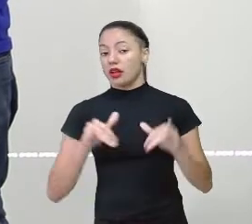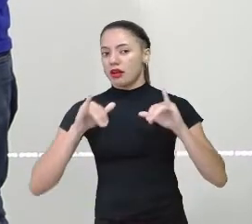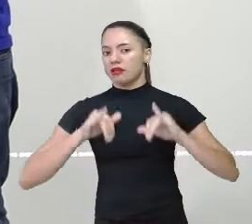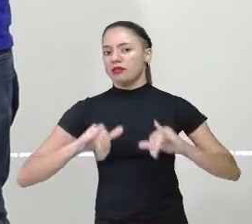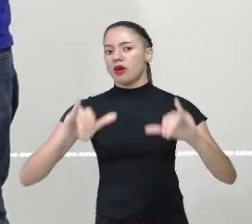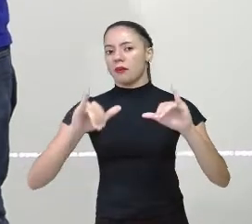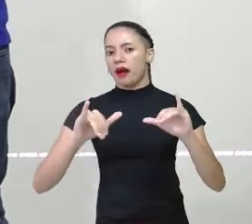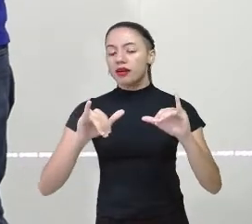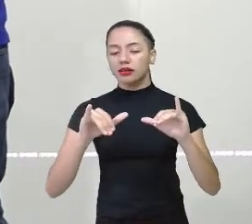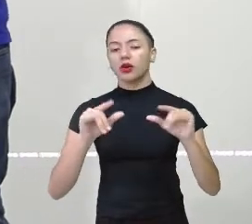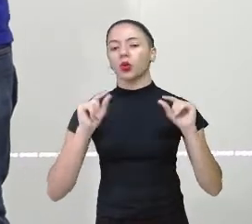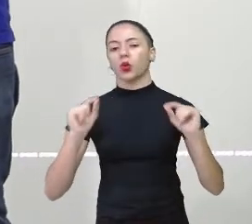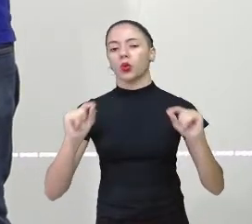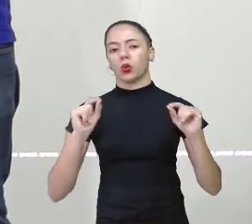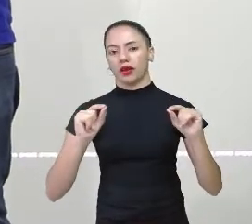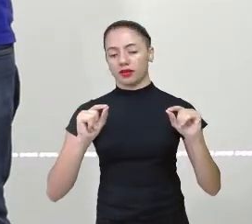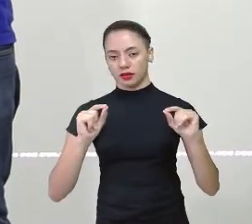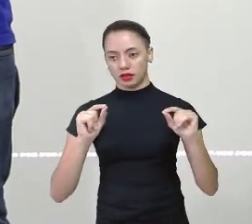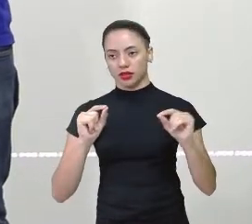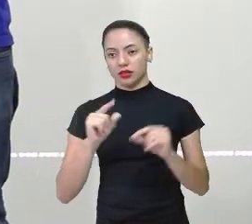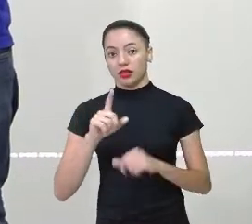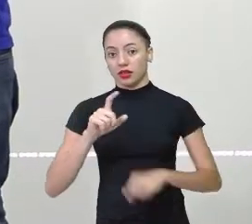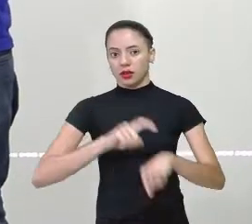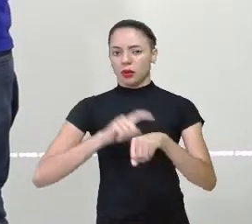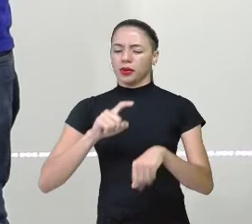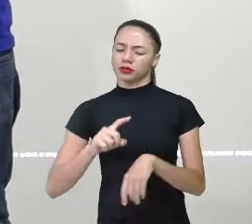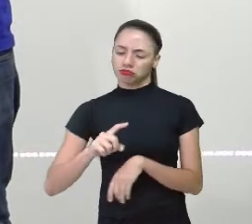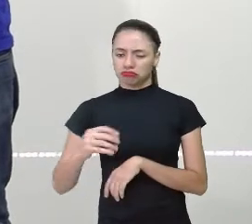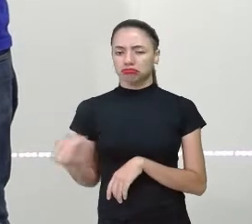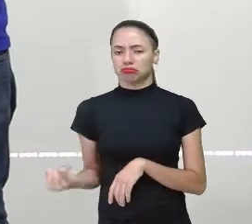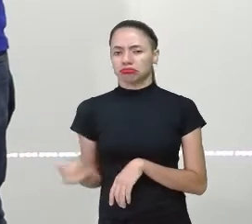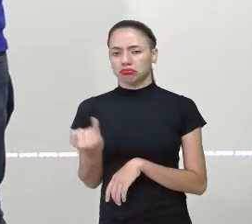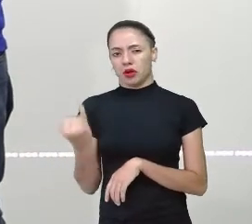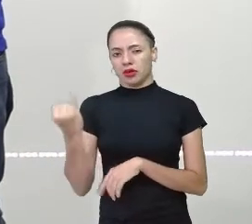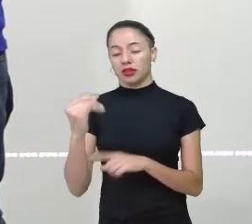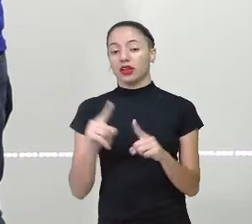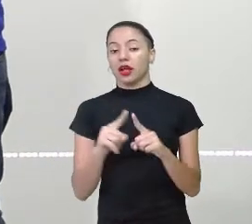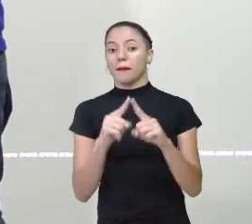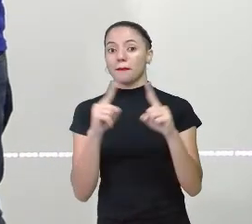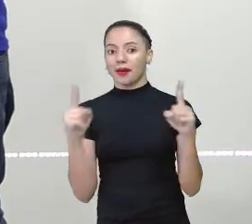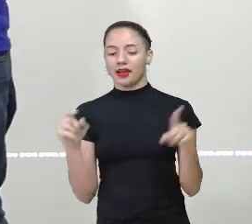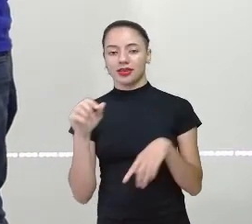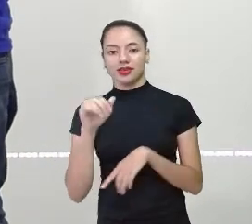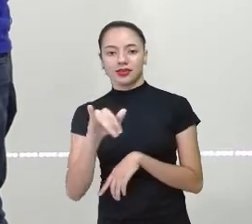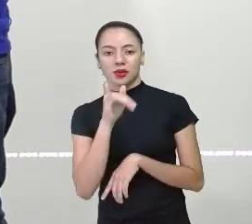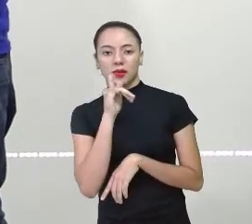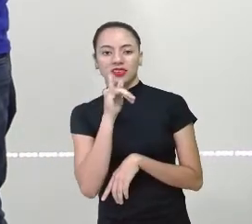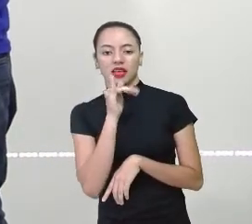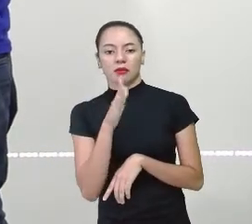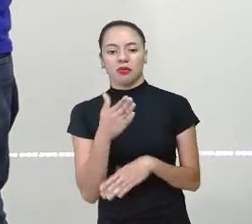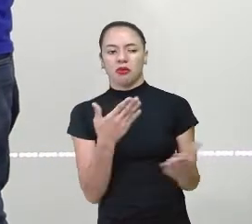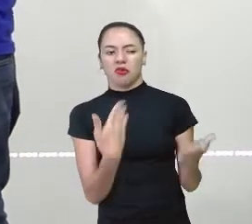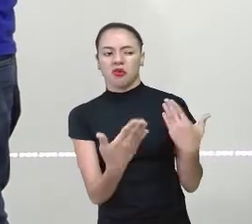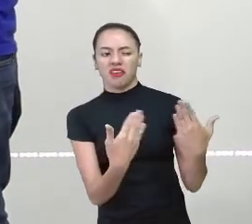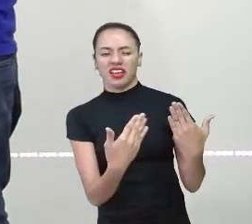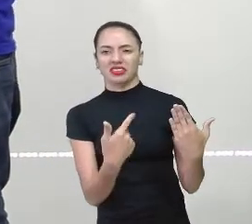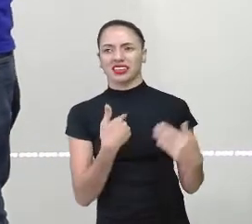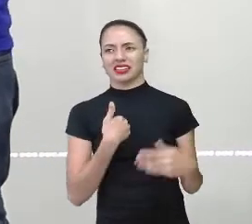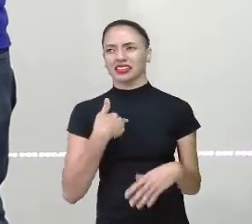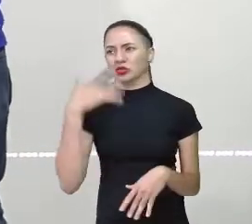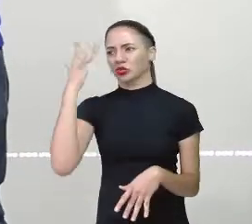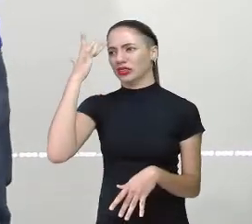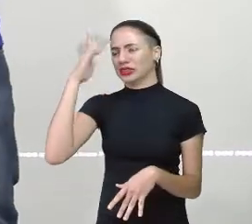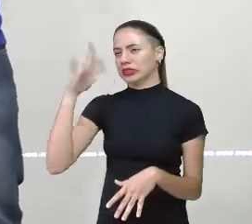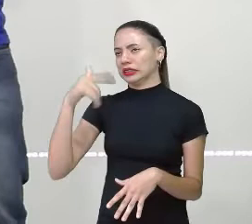alertar e lembrar vocês que esses momentos são importantes. Mas se surgiu alguma conversa ali que, eu não sei, eu estou